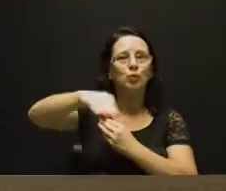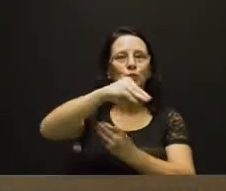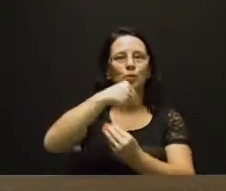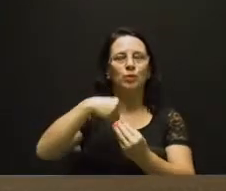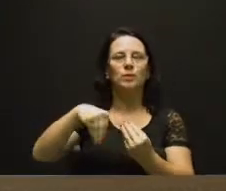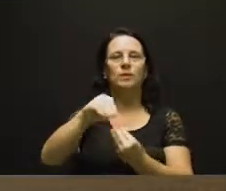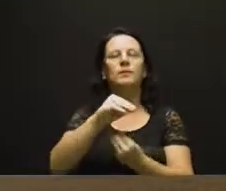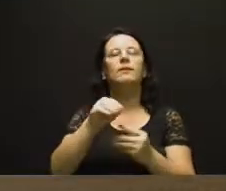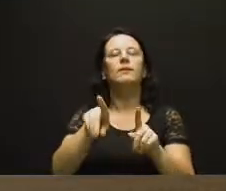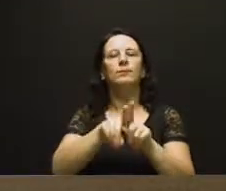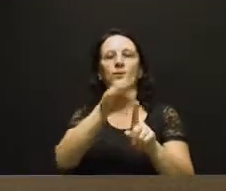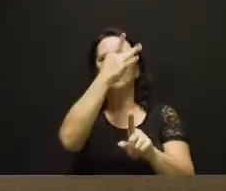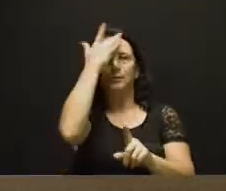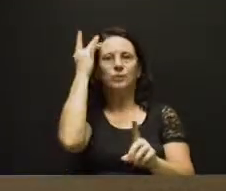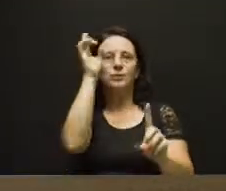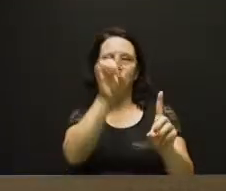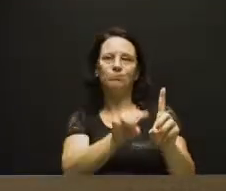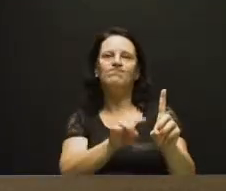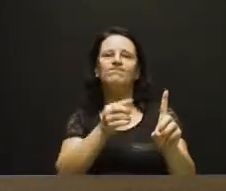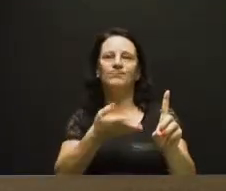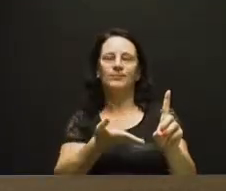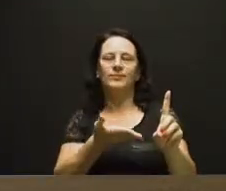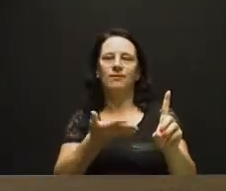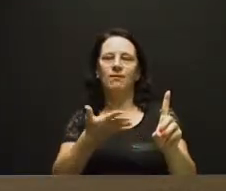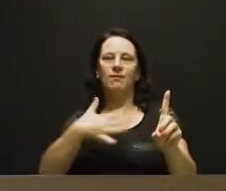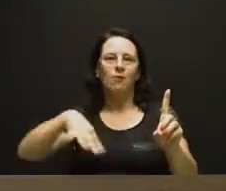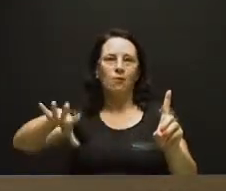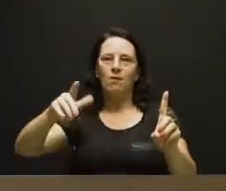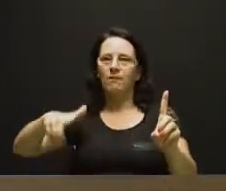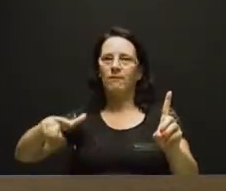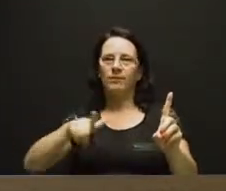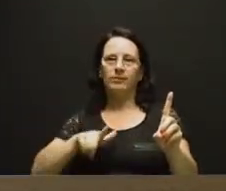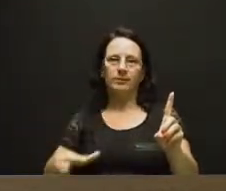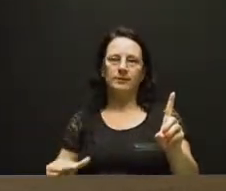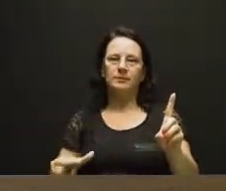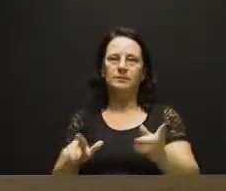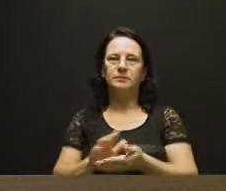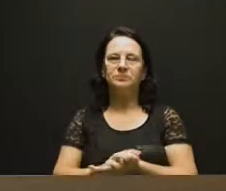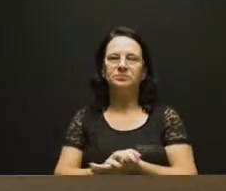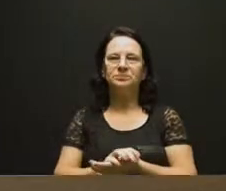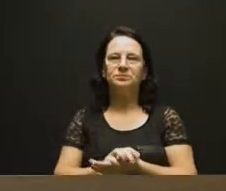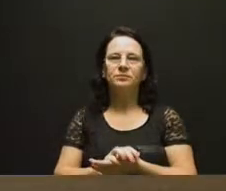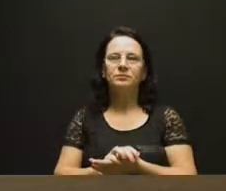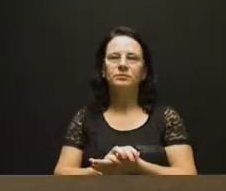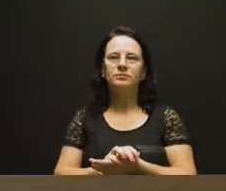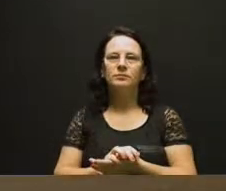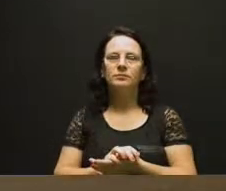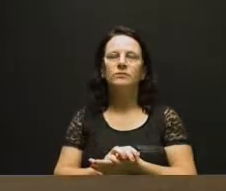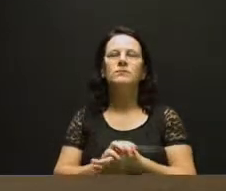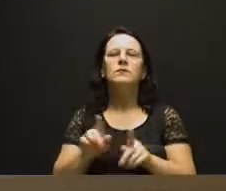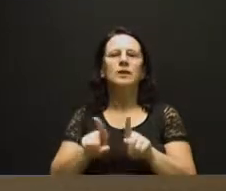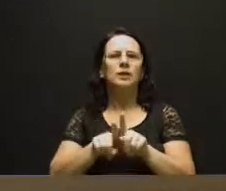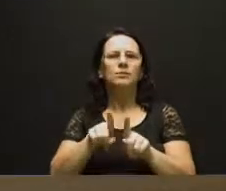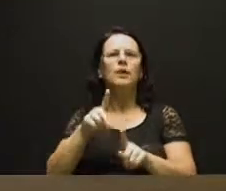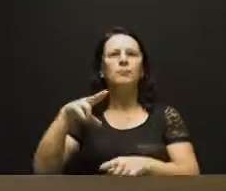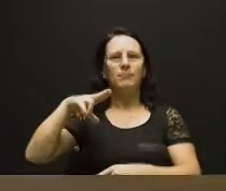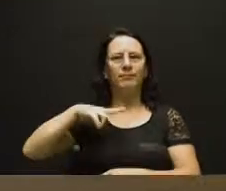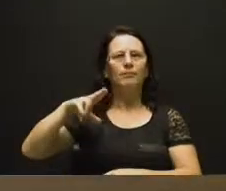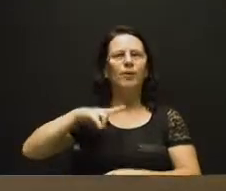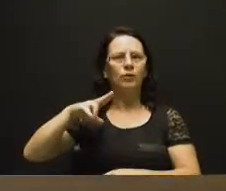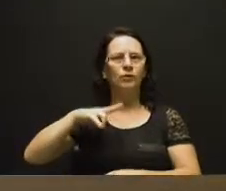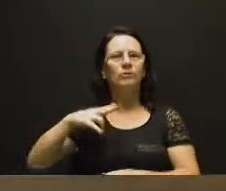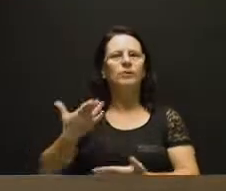com as pessoas com deficiência em qualquer âmbito né pelas pelos entes públicos e particulares também